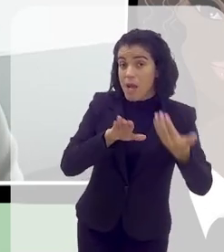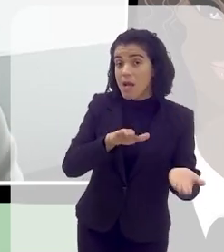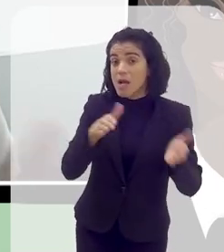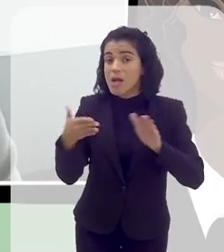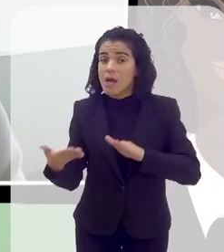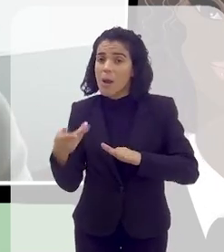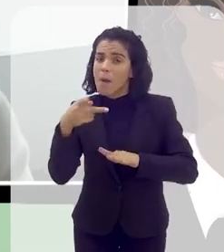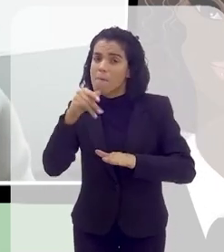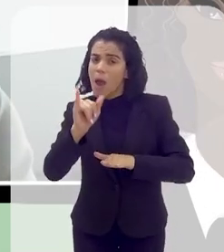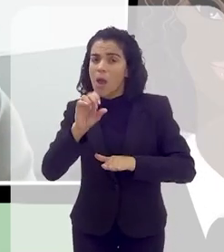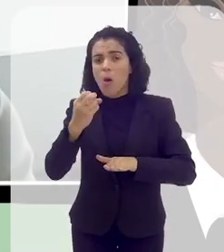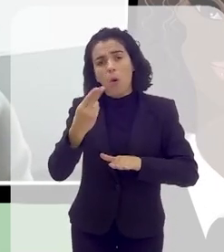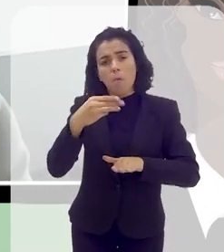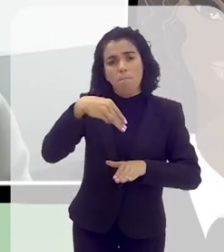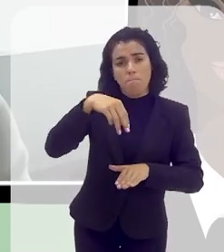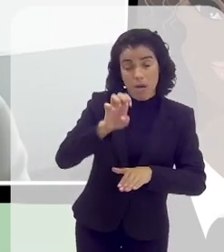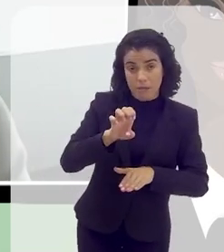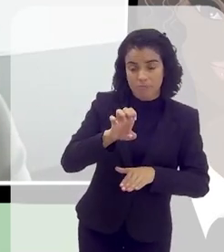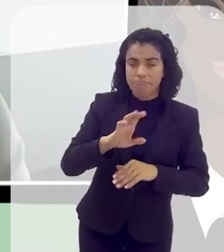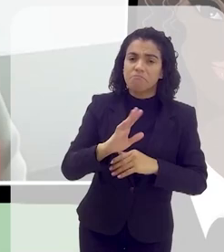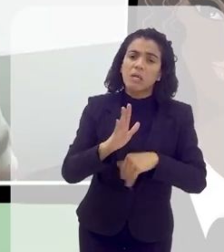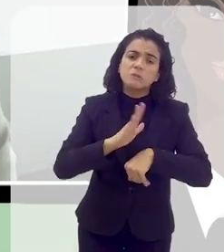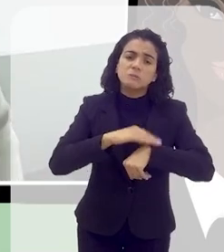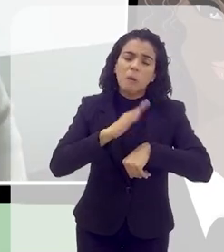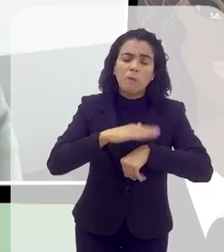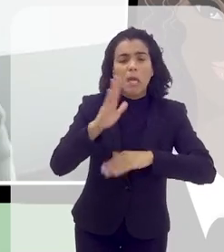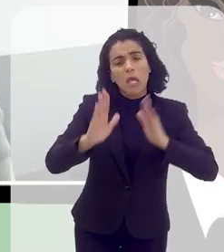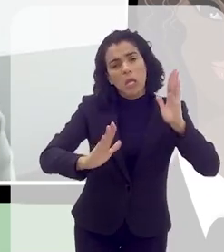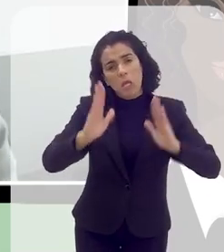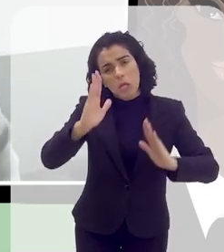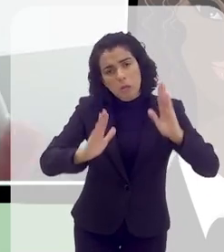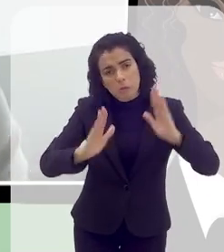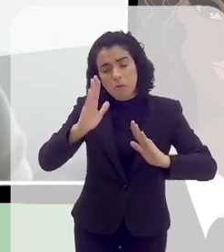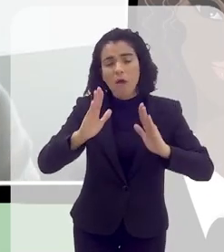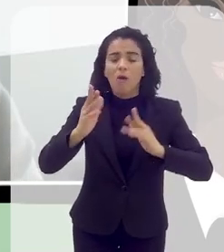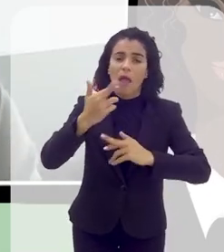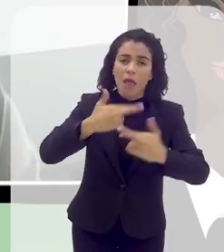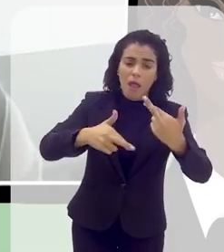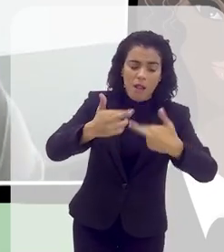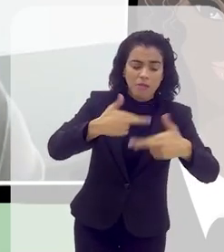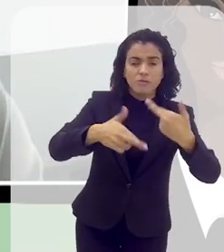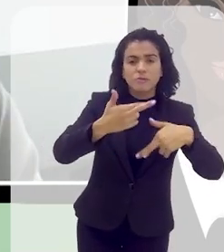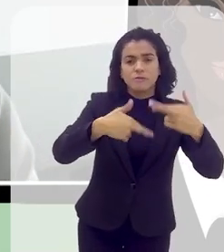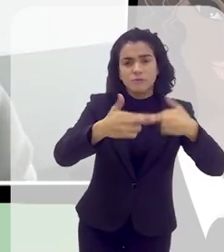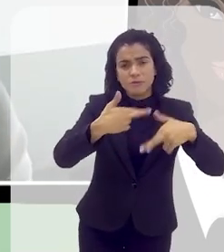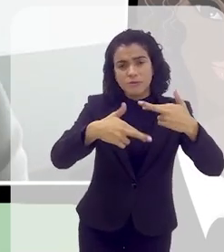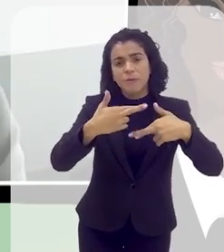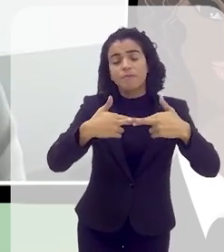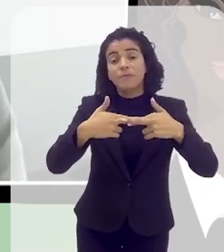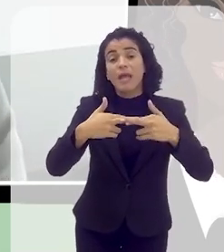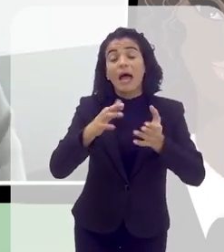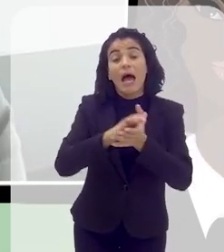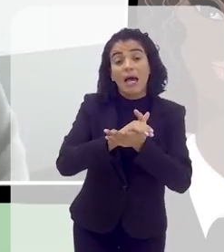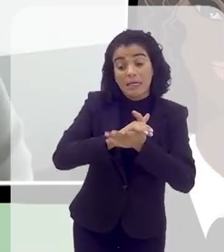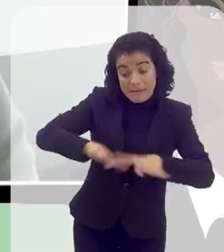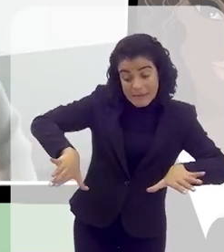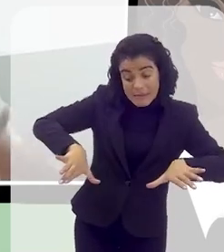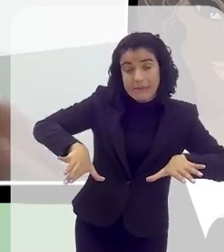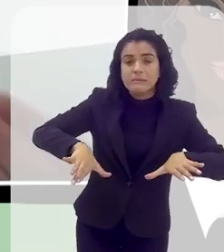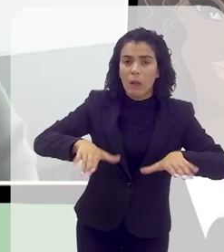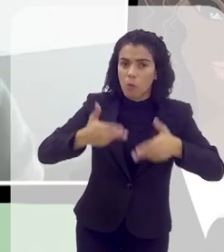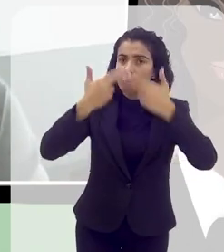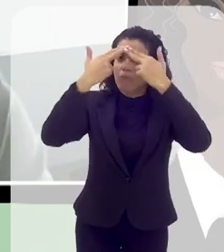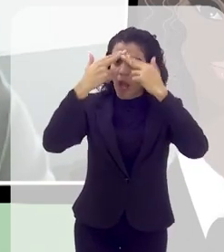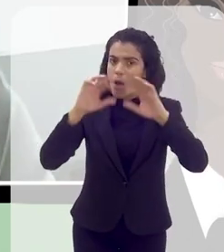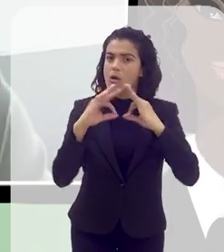primeiro a morte de um dos pais, certo? Mas chega no momento, muitas vezes nos relacionamentos, que a separação,